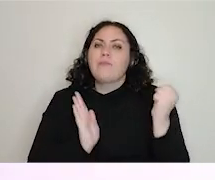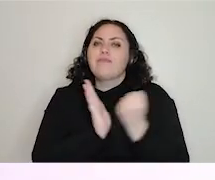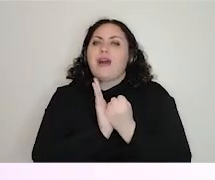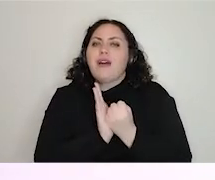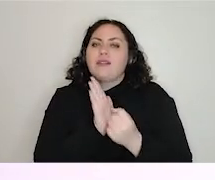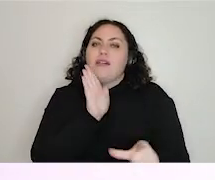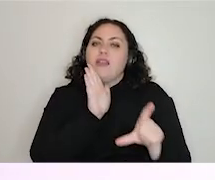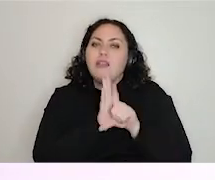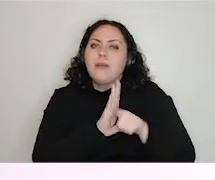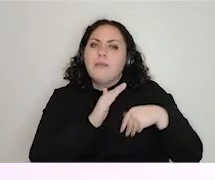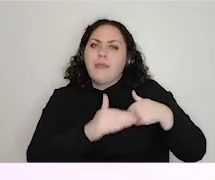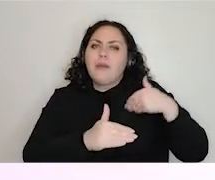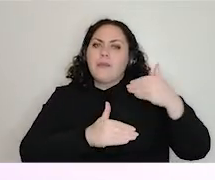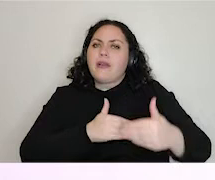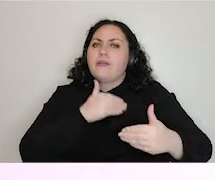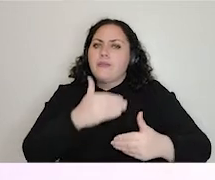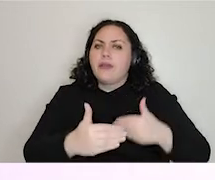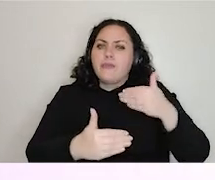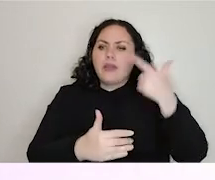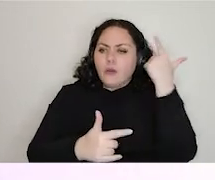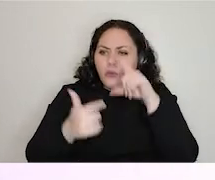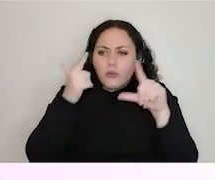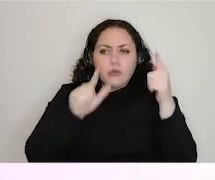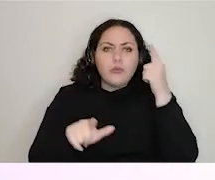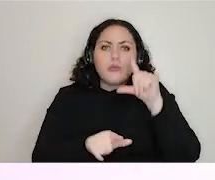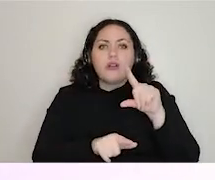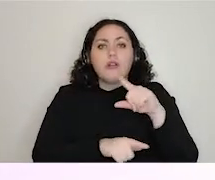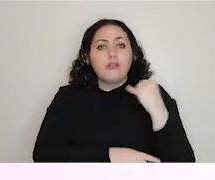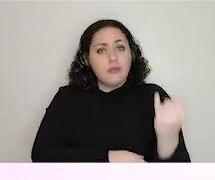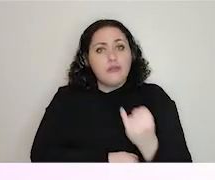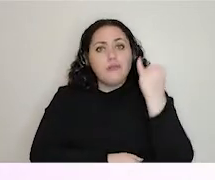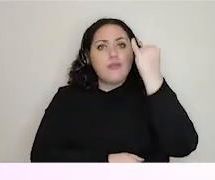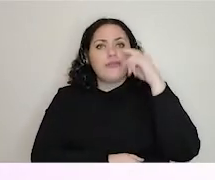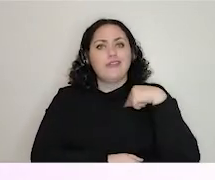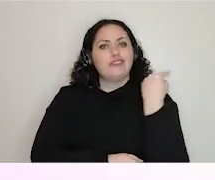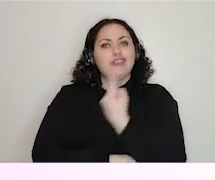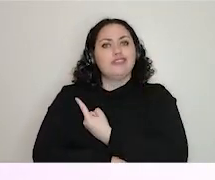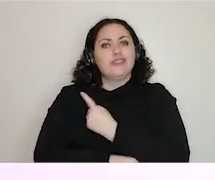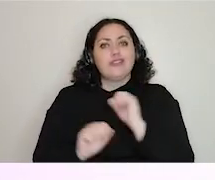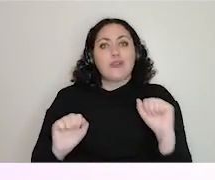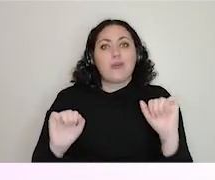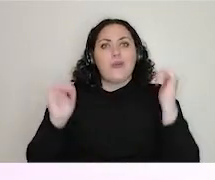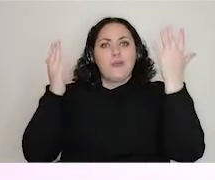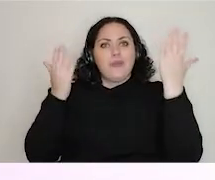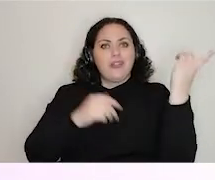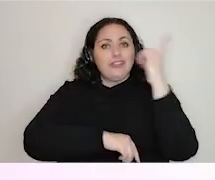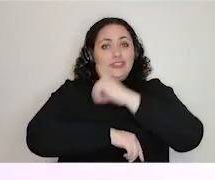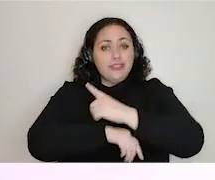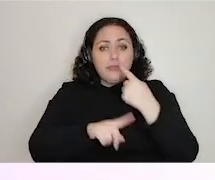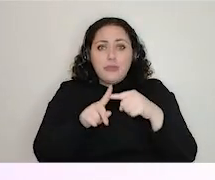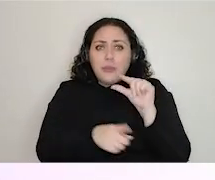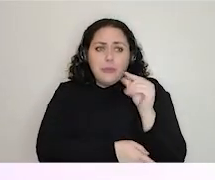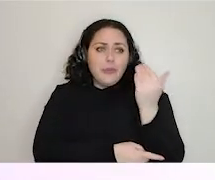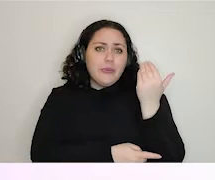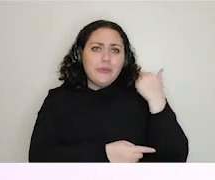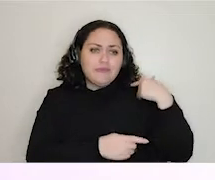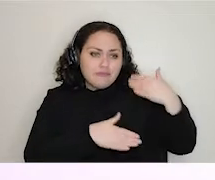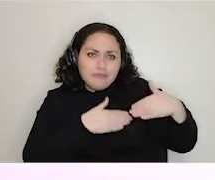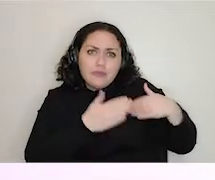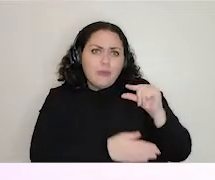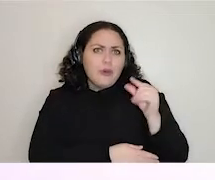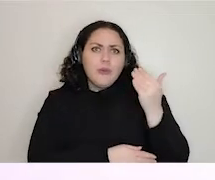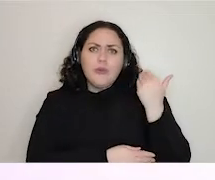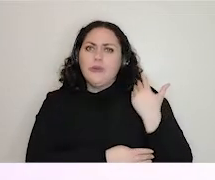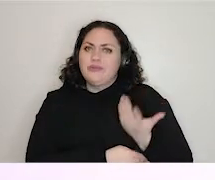várias conquistas, né, é muito importante a gente estar comemorando essa data, especialmente porque é tudo muito recente.